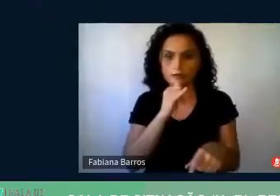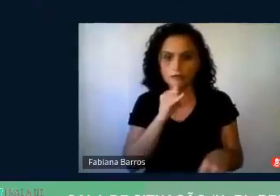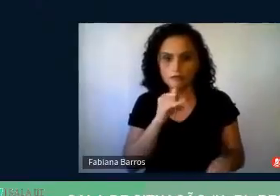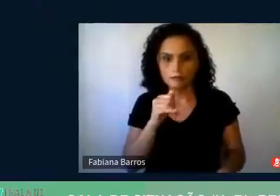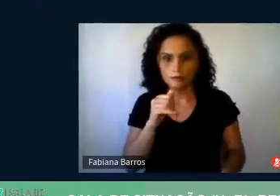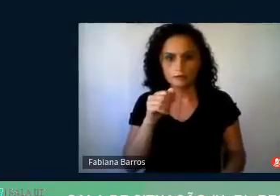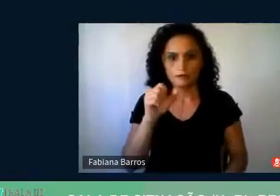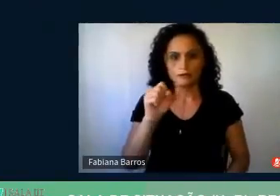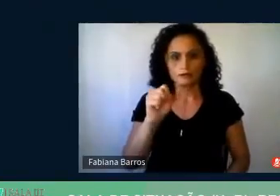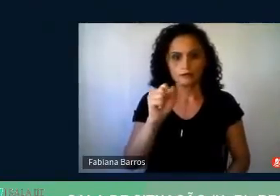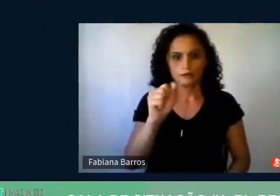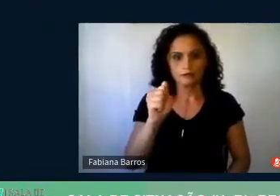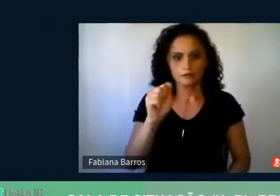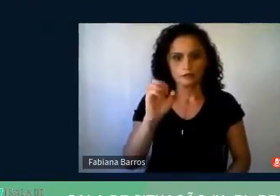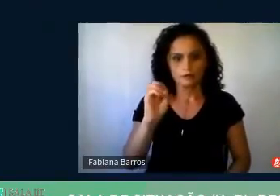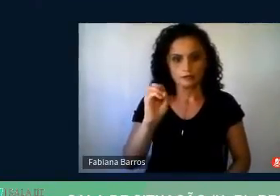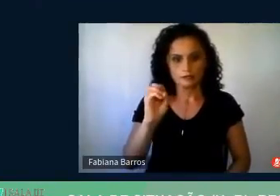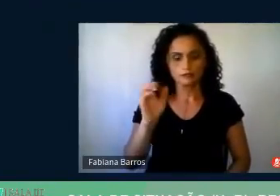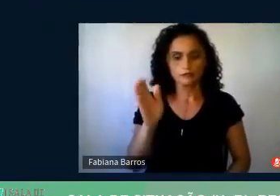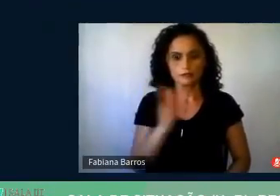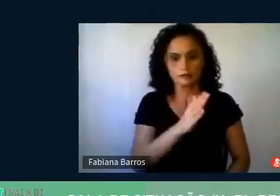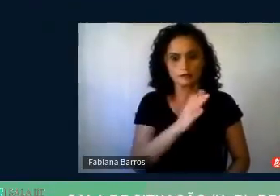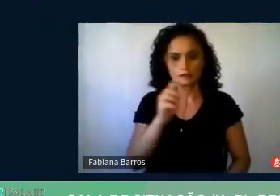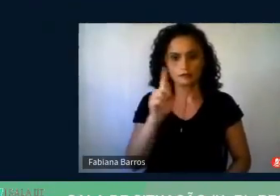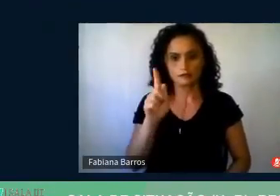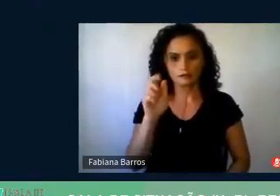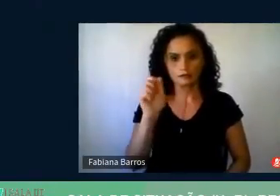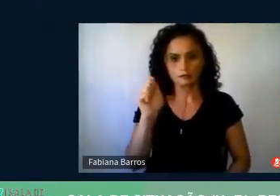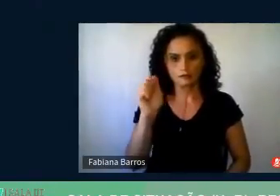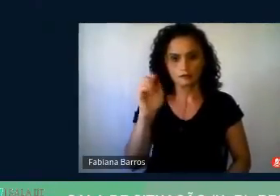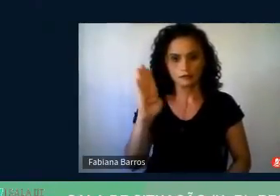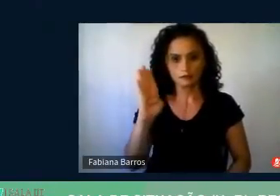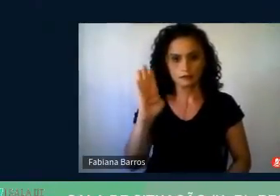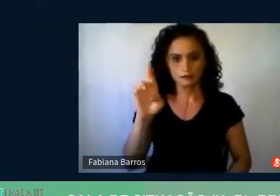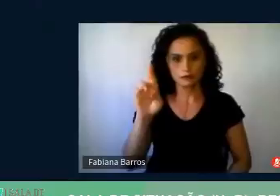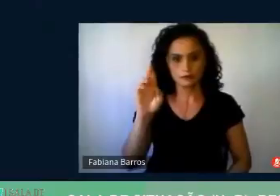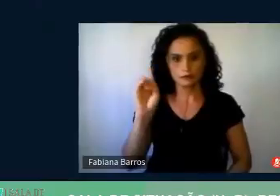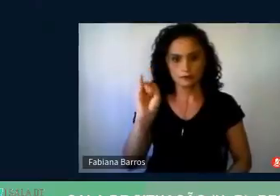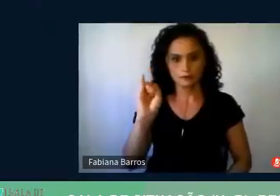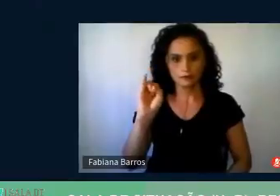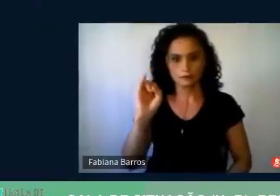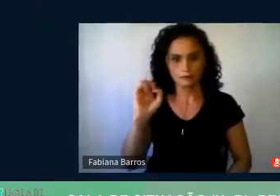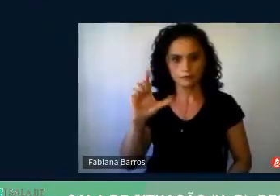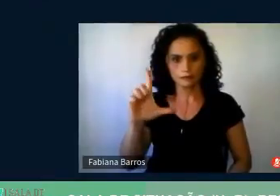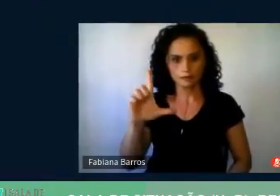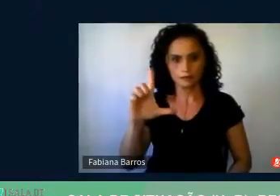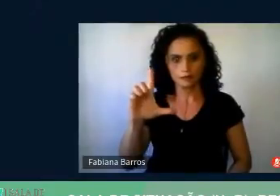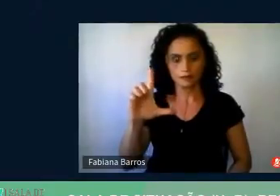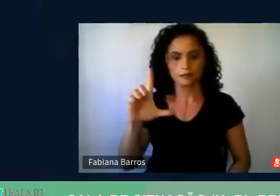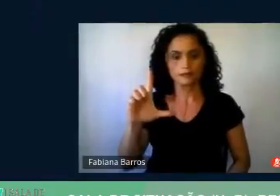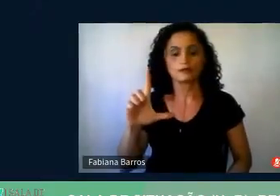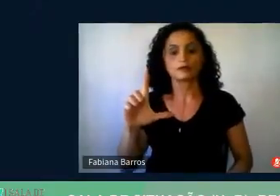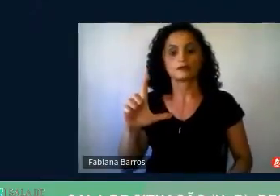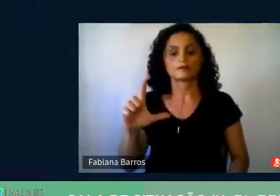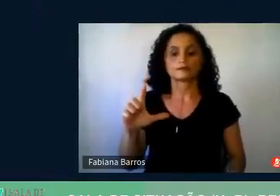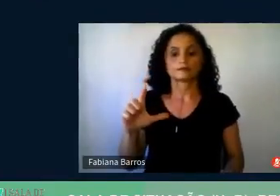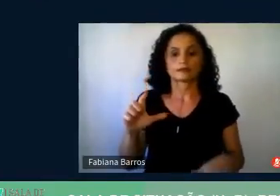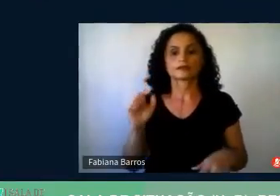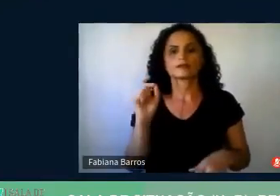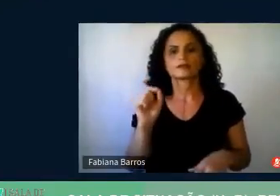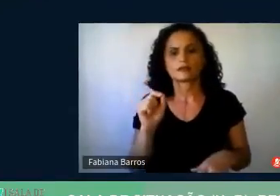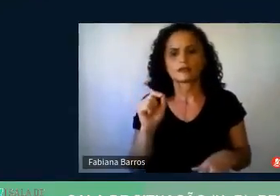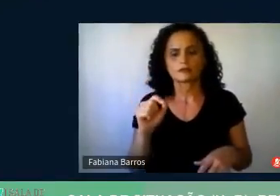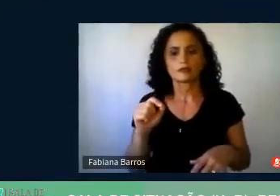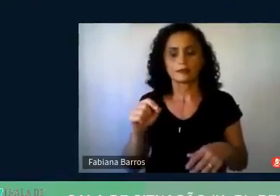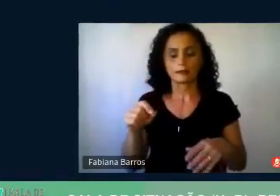Rio Negro, e a região com a maior concentração de indígenas do Brasil, a trabalhar a questão do monitoramento dos dados.